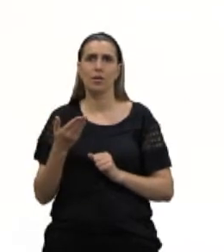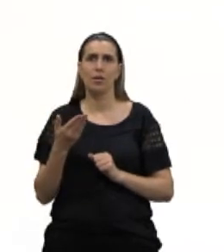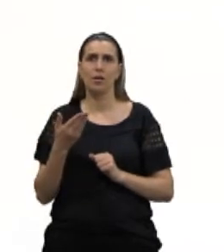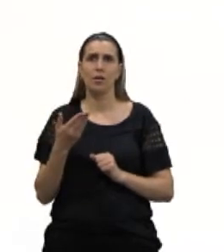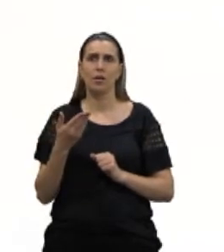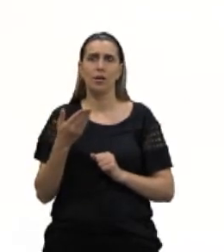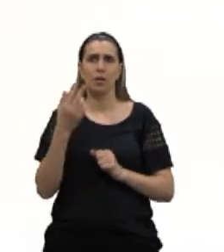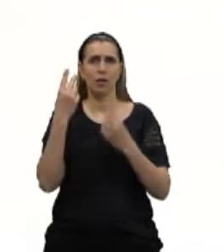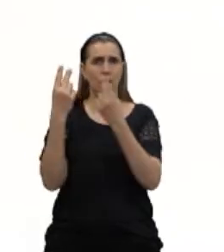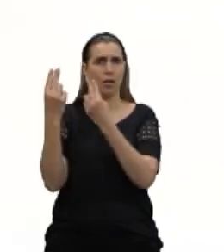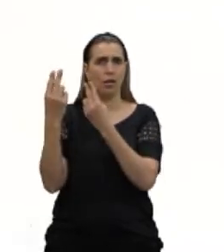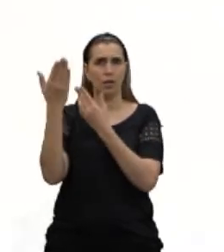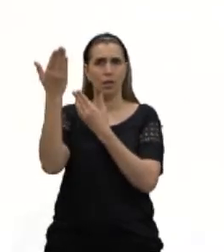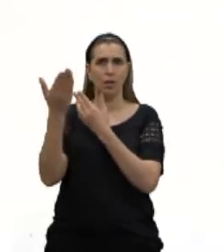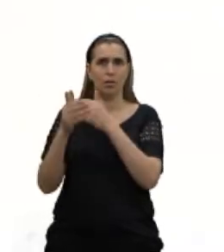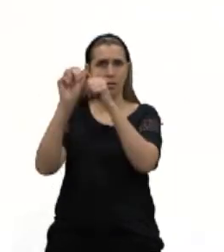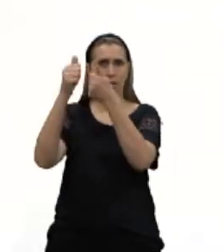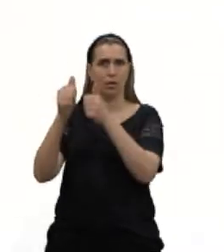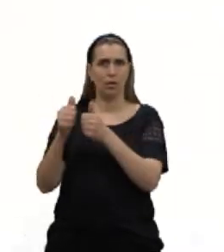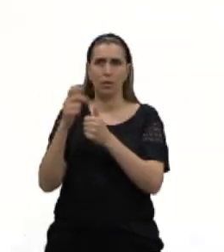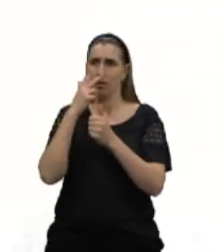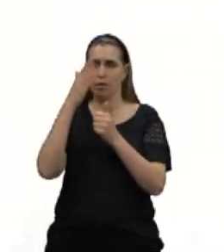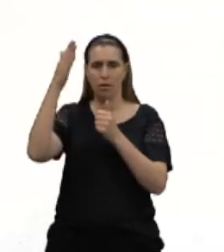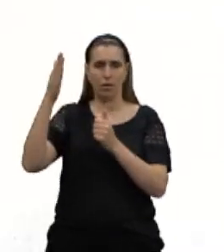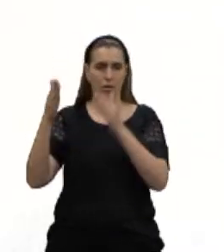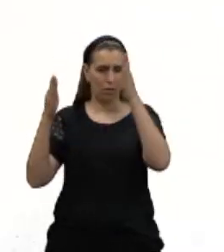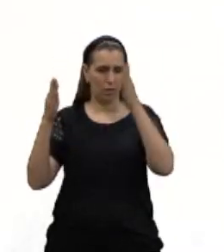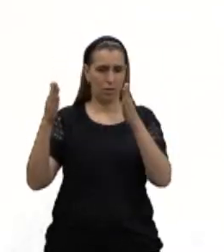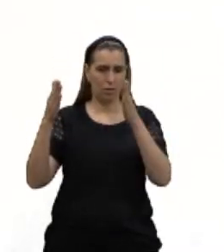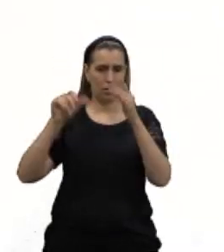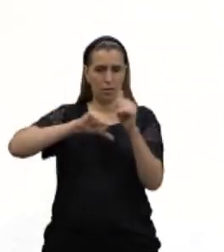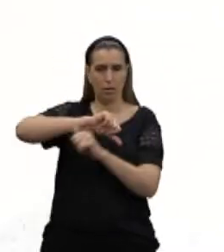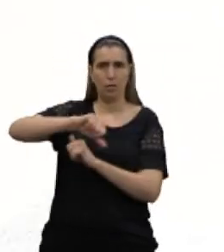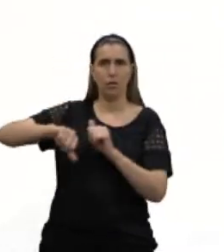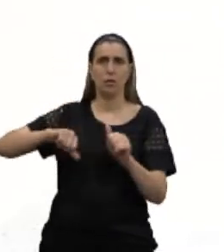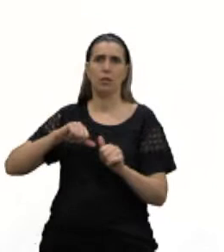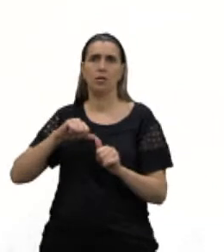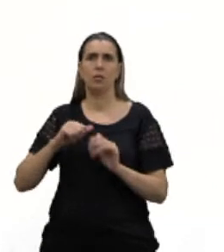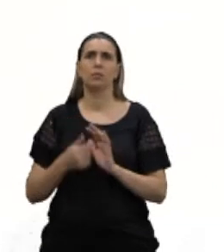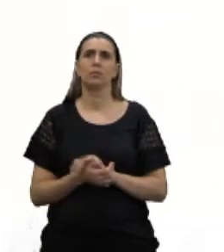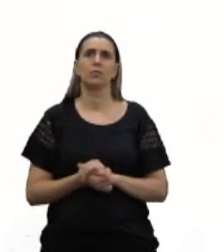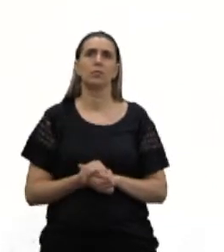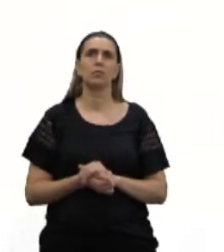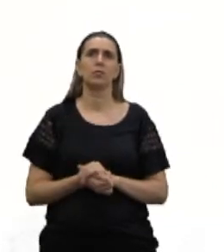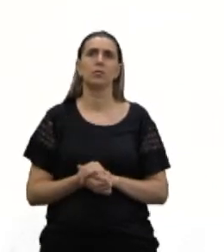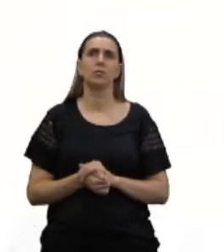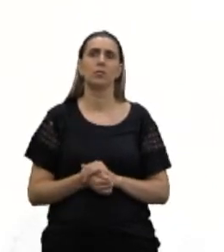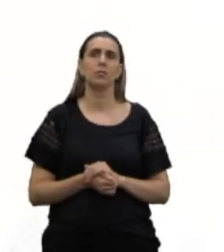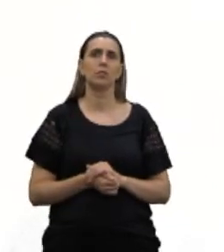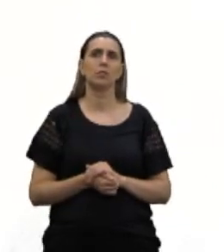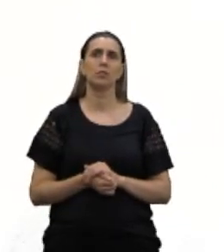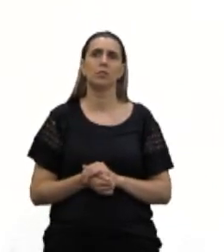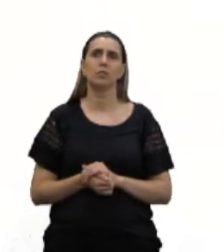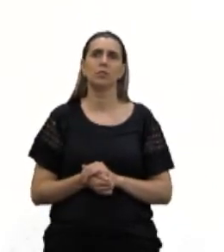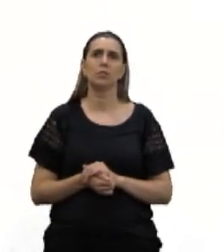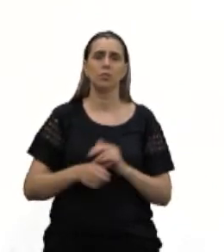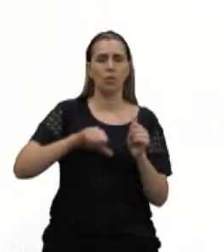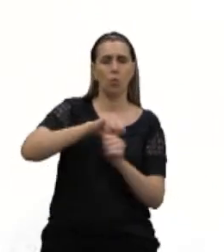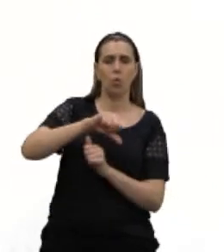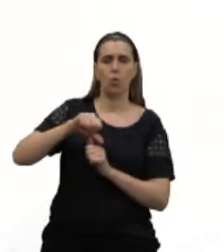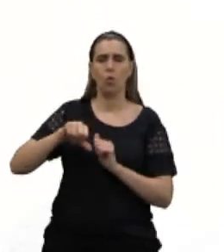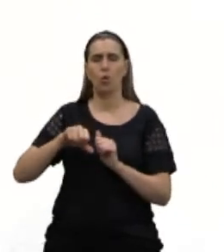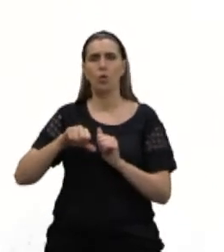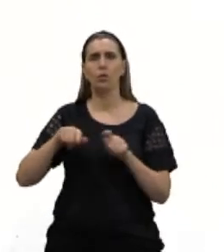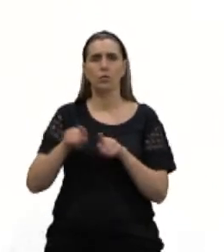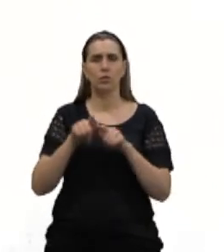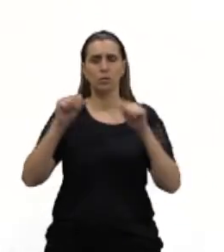ele aparece o mesmo depois de uma transformação, né, como a reflexão ou a rotação. Também